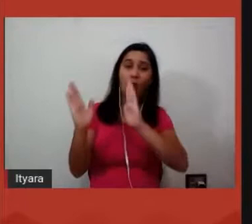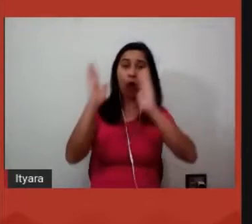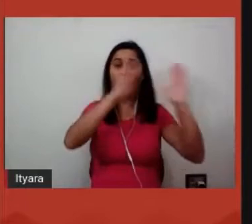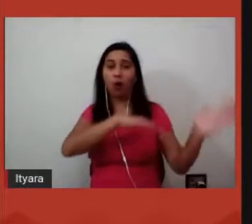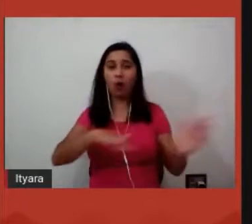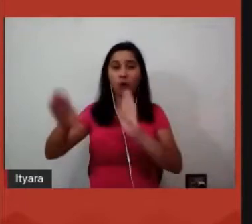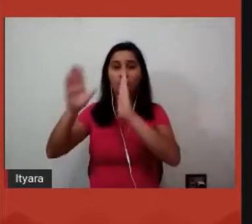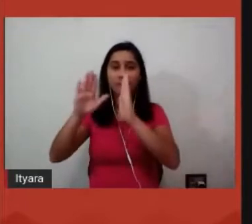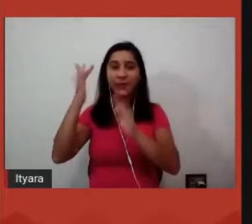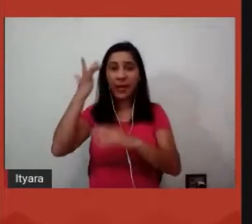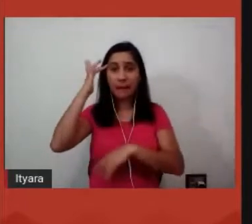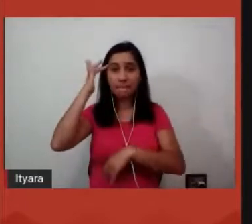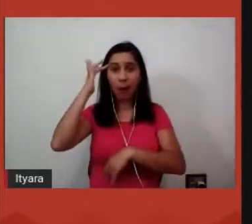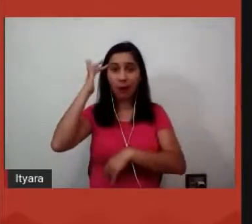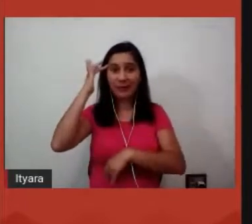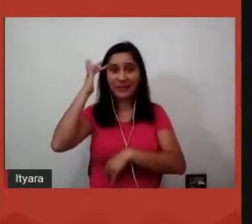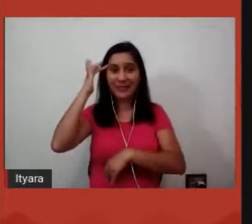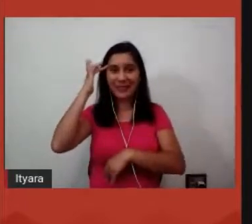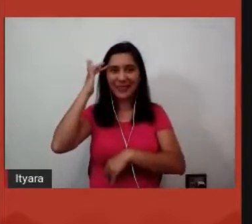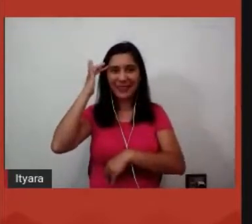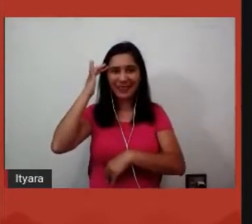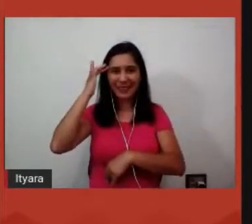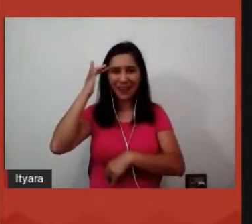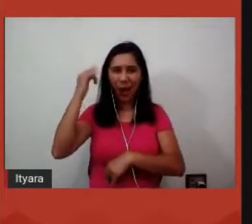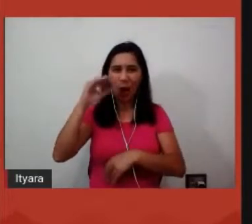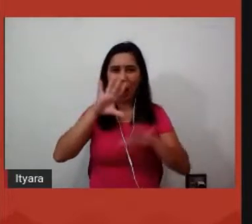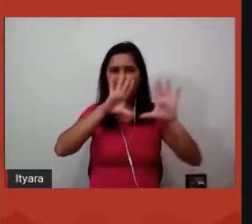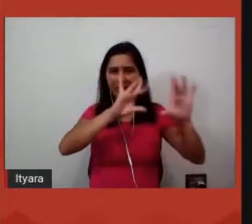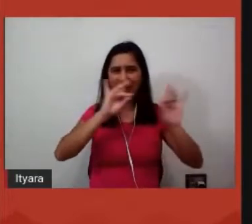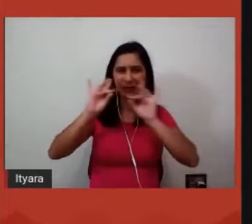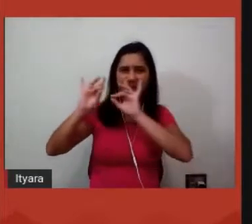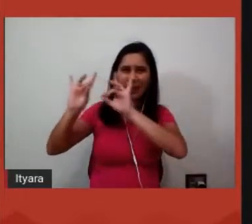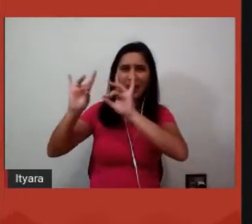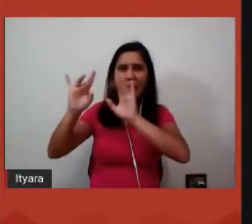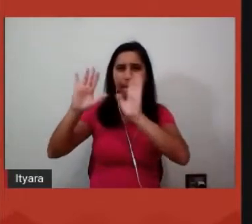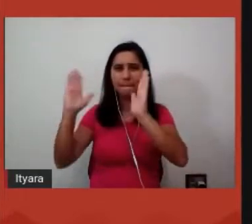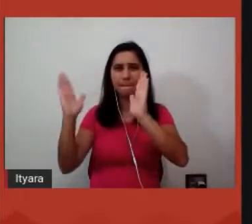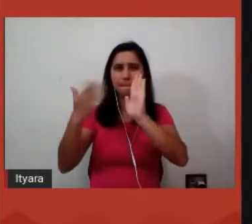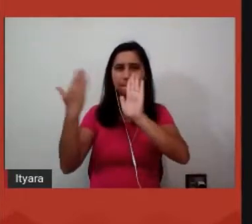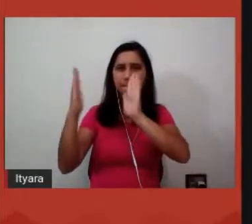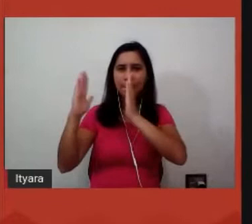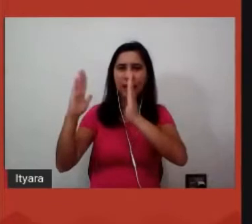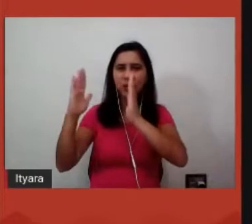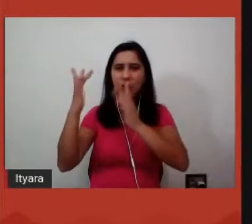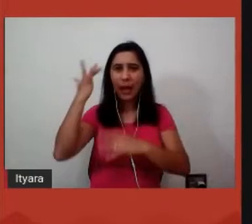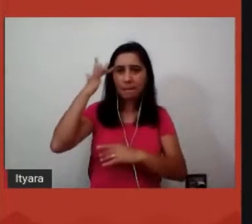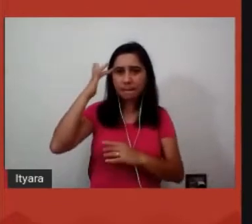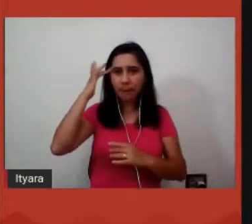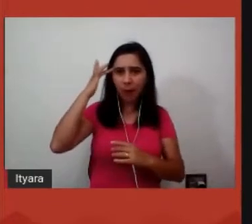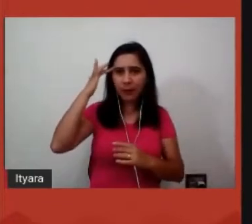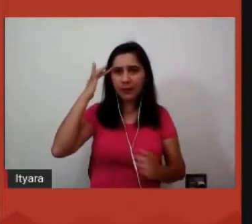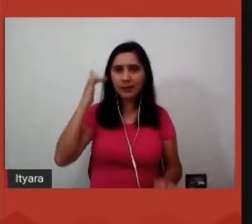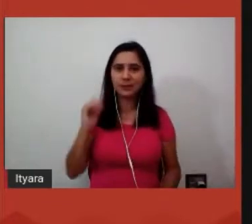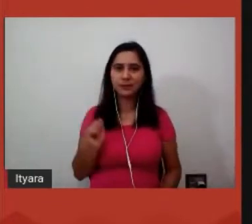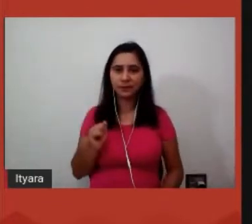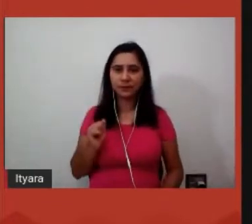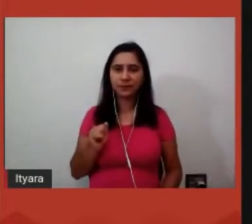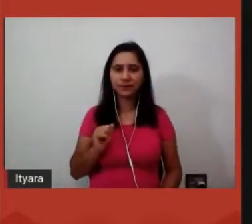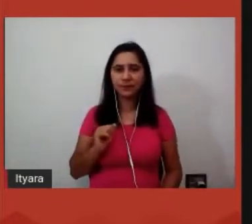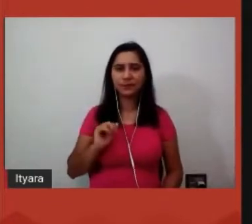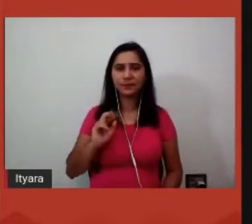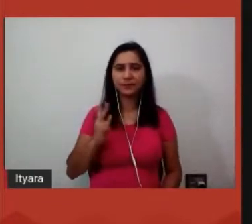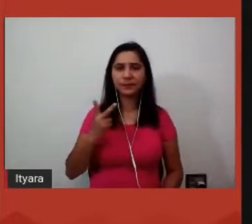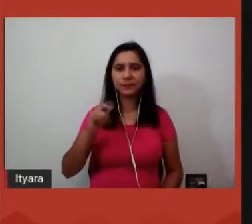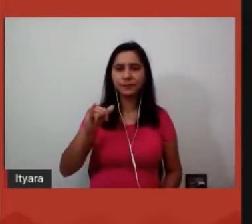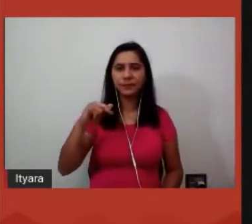escrever lá já. Está copiada aqui. Eu preciso só colar lá. Vamos lá para a página de hipóteses.